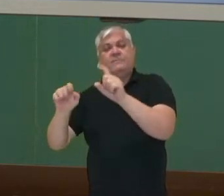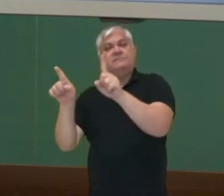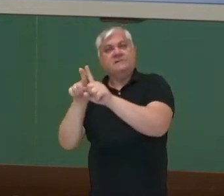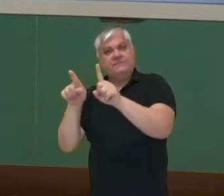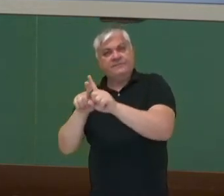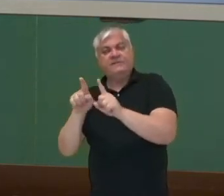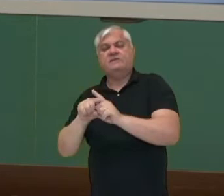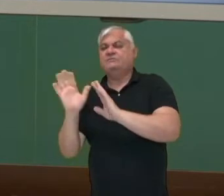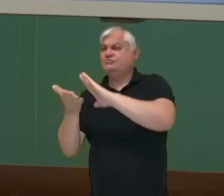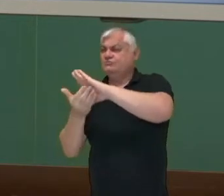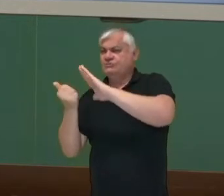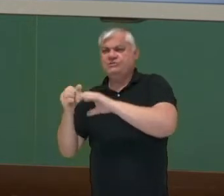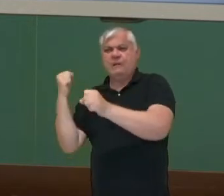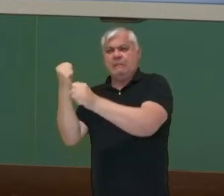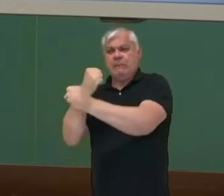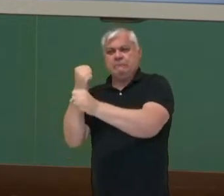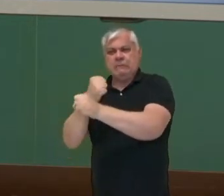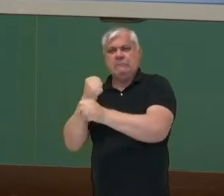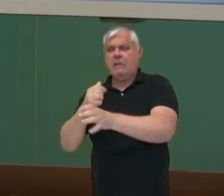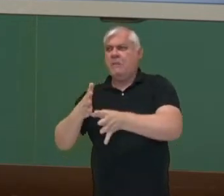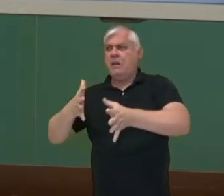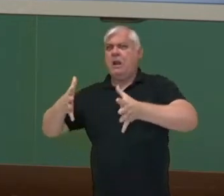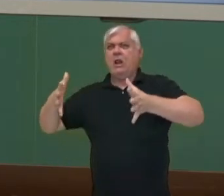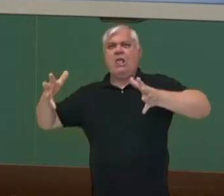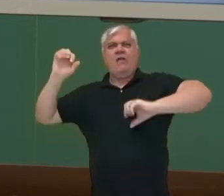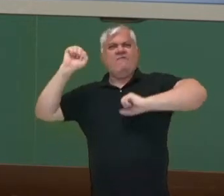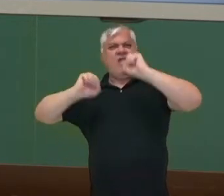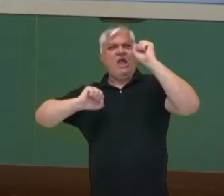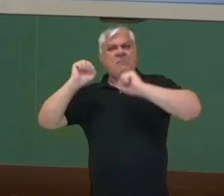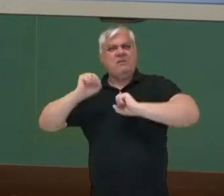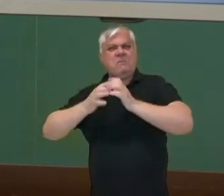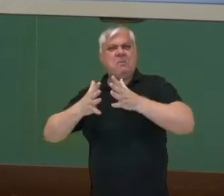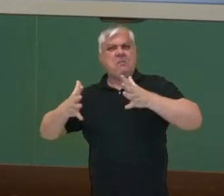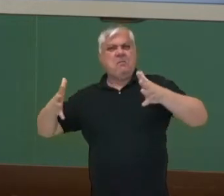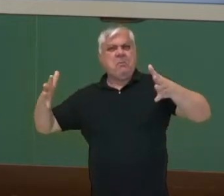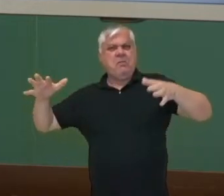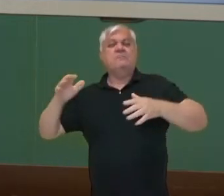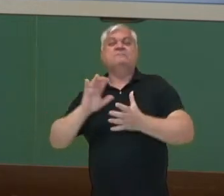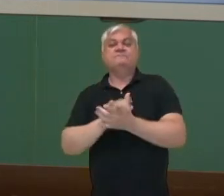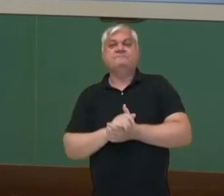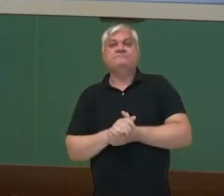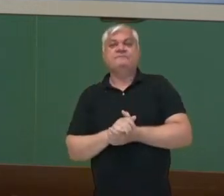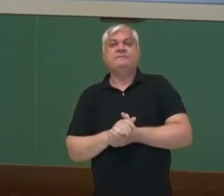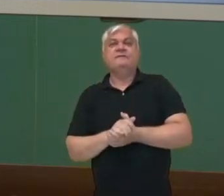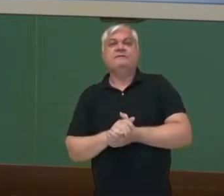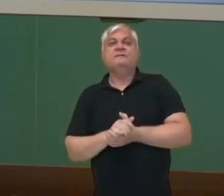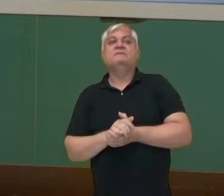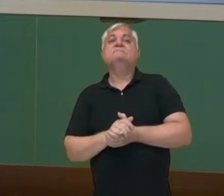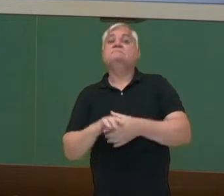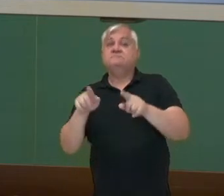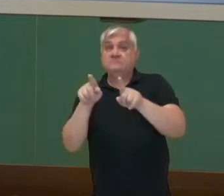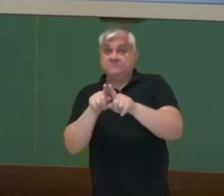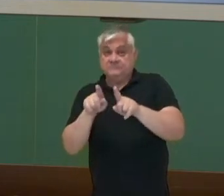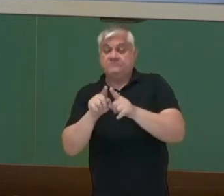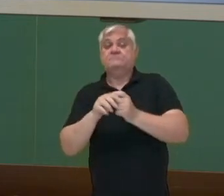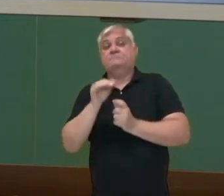retira a vegetação para a instalação das grandes fábricas, dos grandes parques industriais. Fatores como atividades agropecuárias, que também